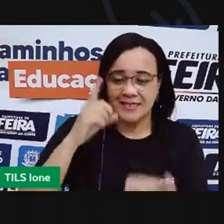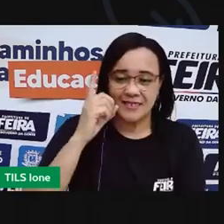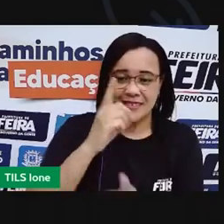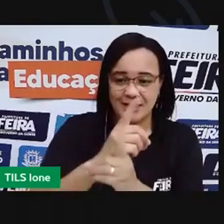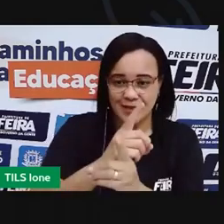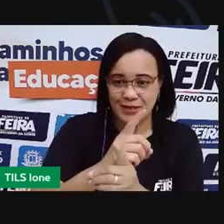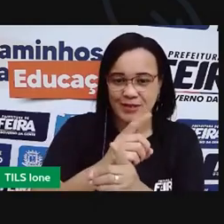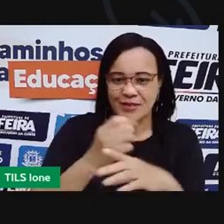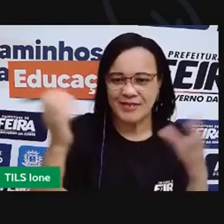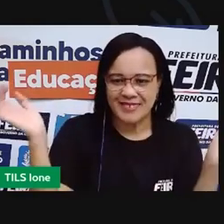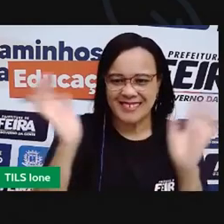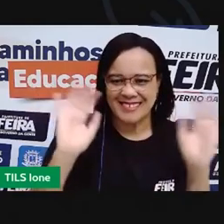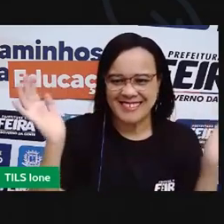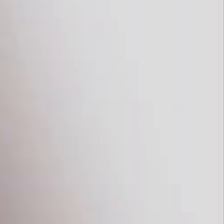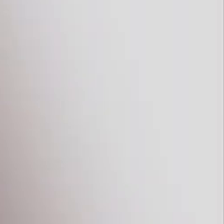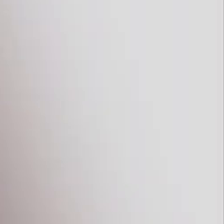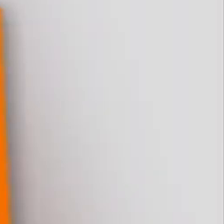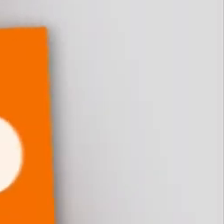encontro